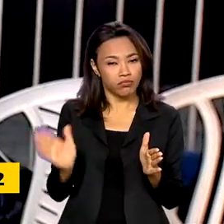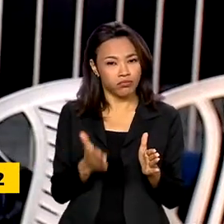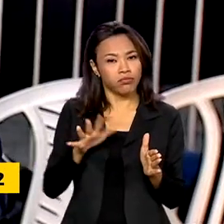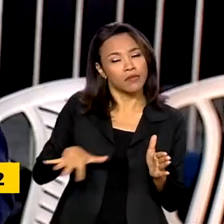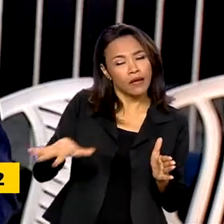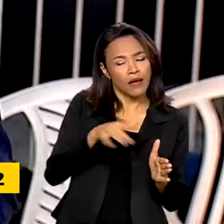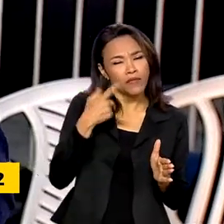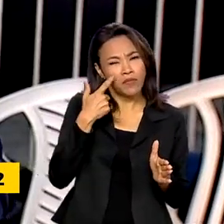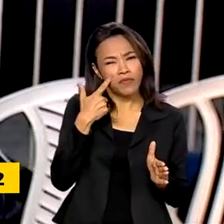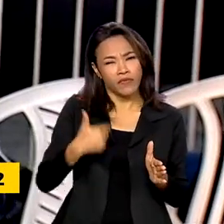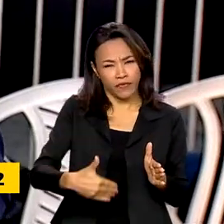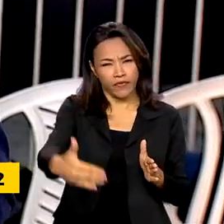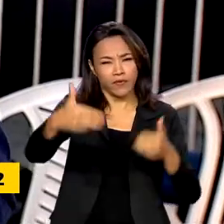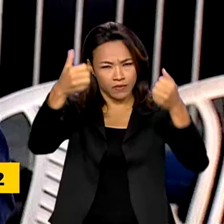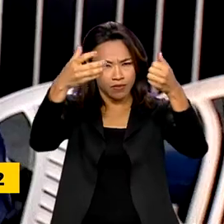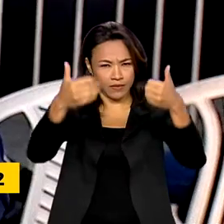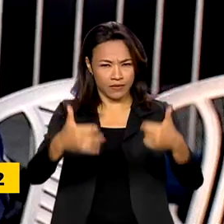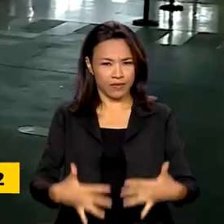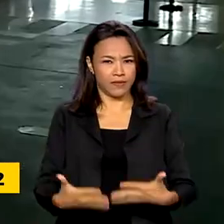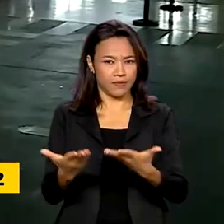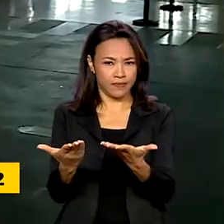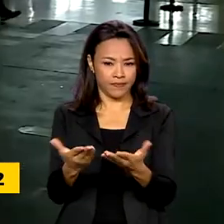acompanhar os detalhes na reportagem.